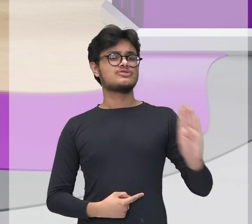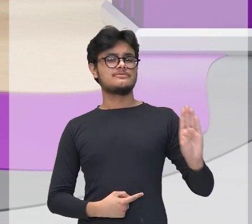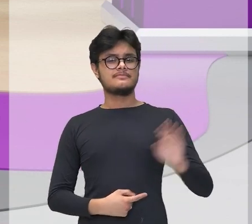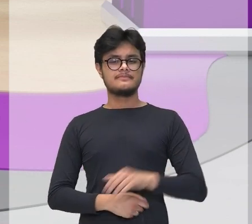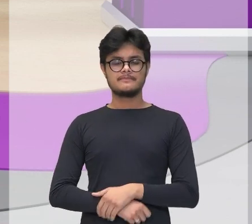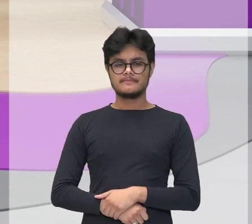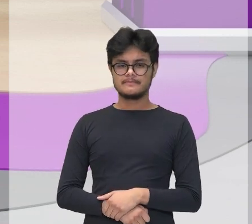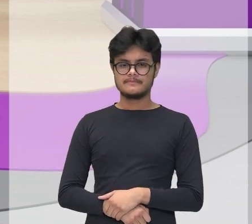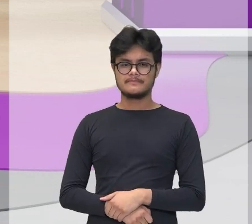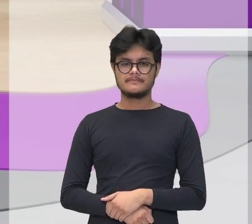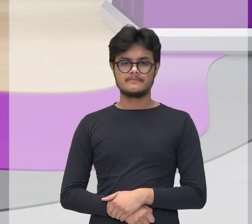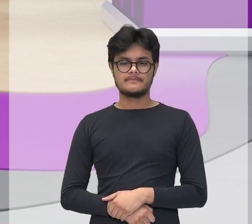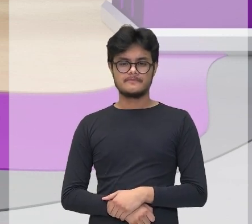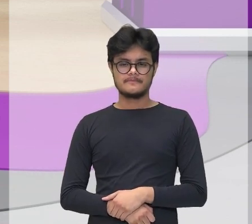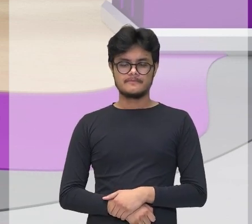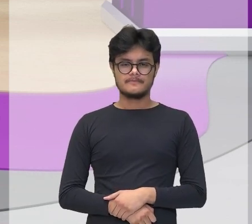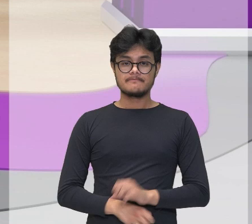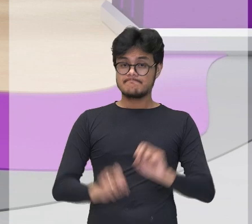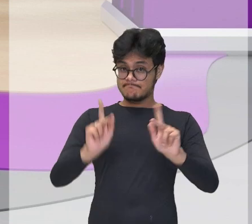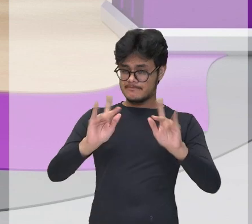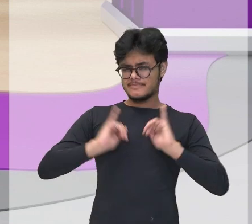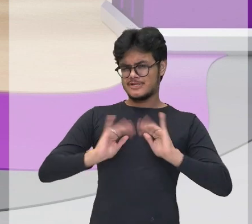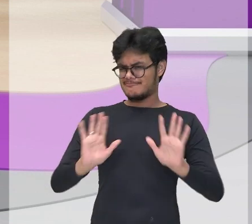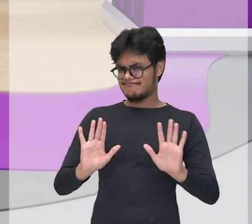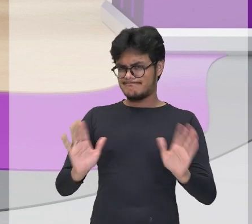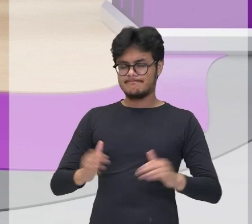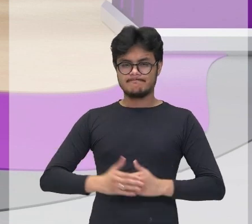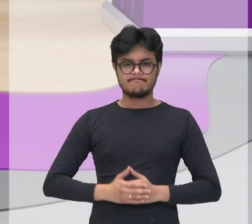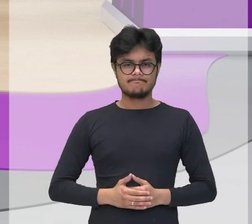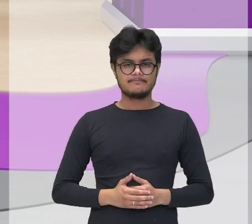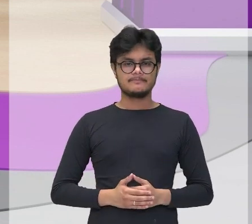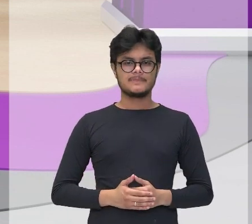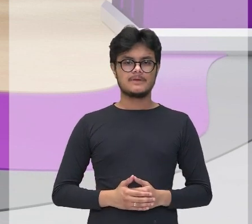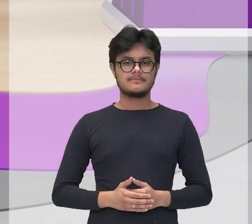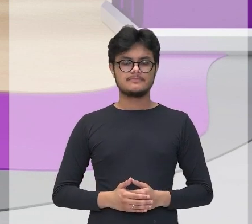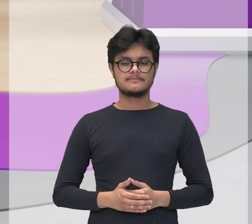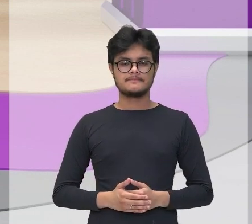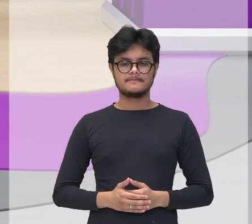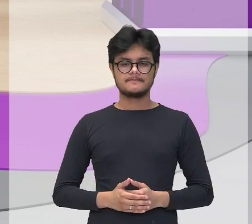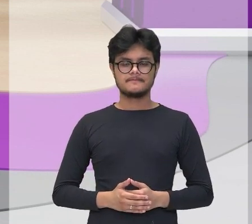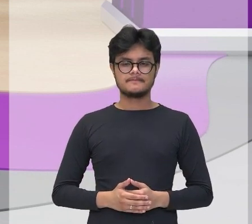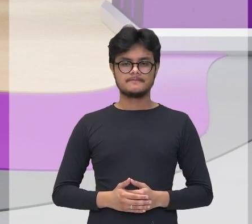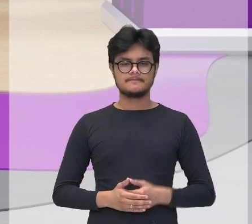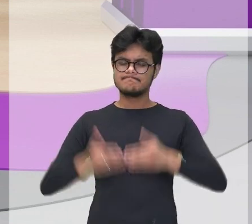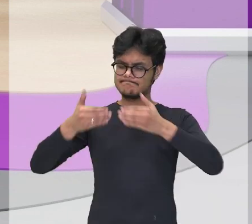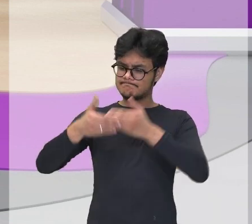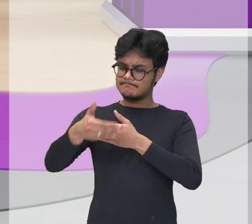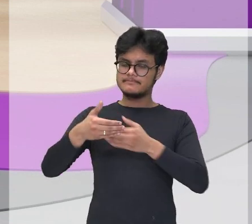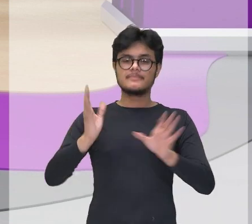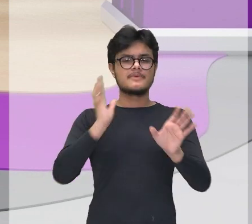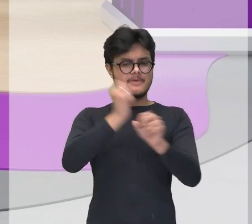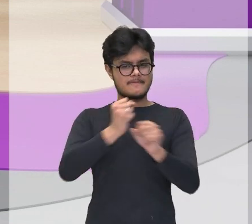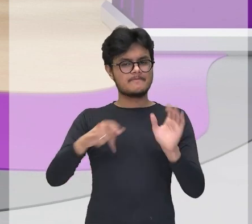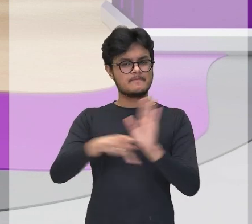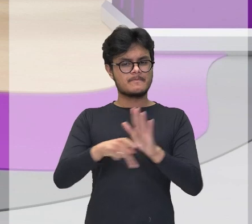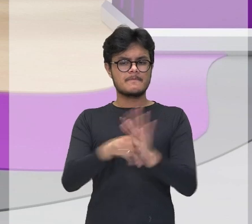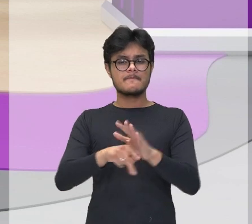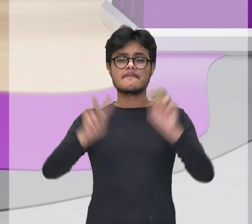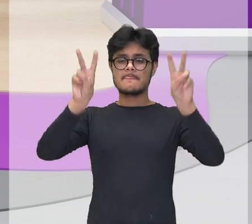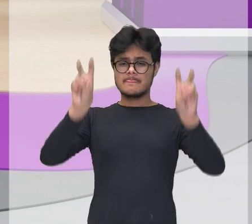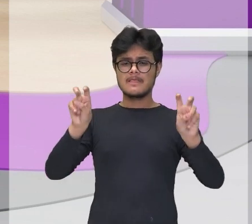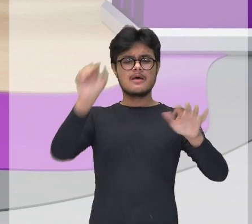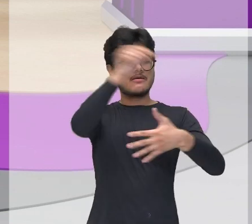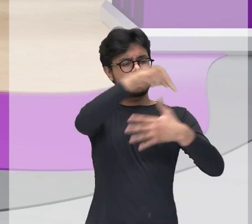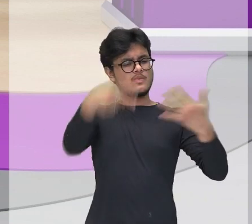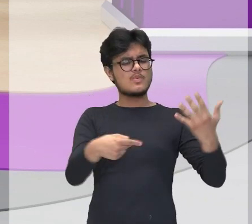gigabyte. Tudo bem? Tranquilo até aí? Então, vamos continuar agora falando desse tipo